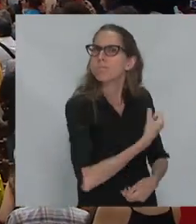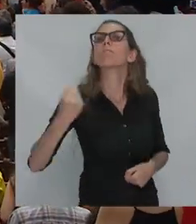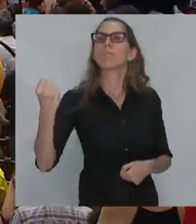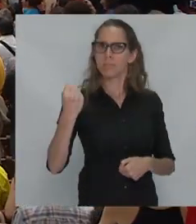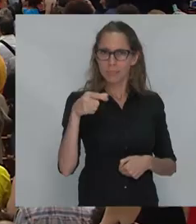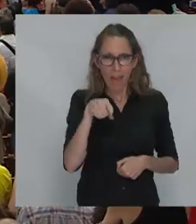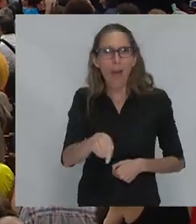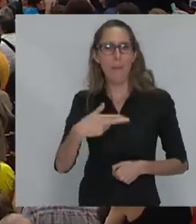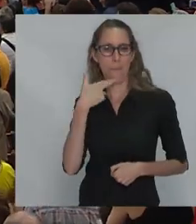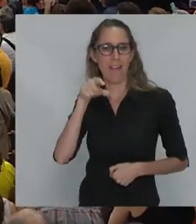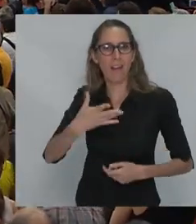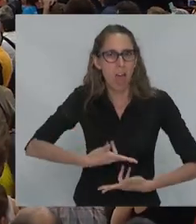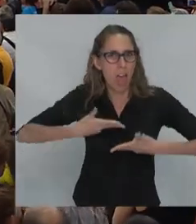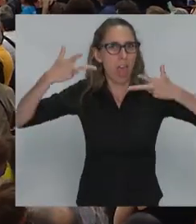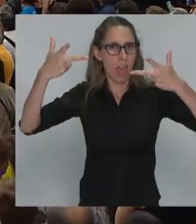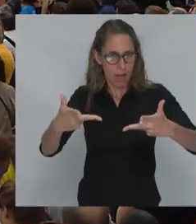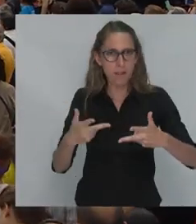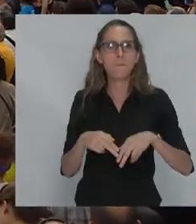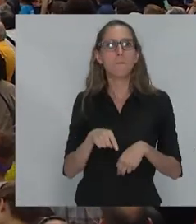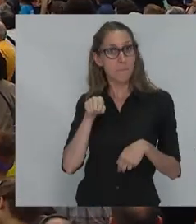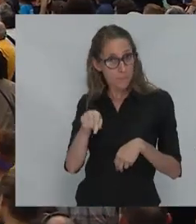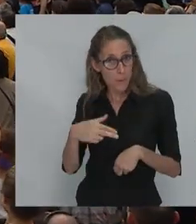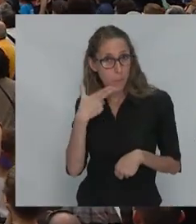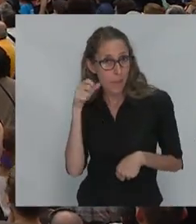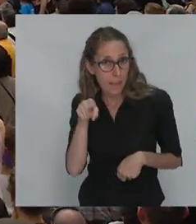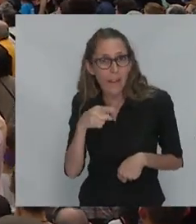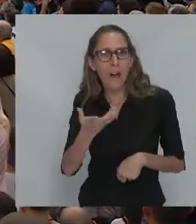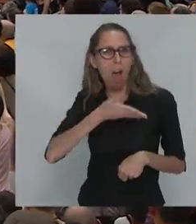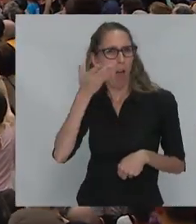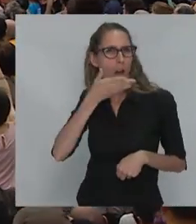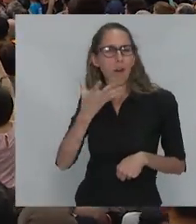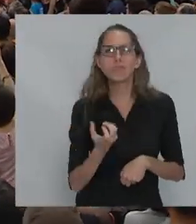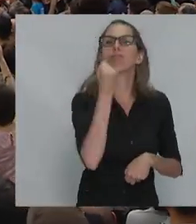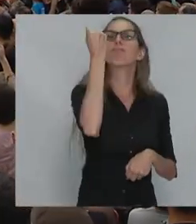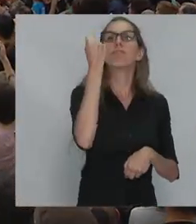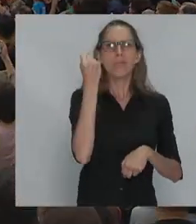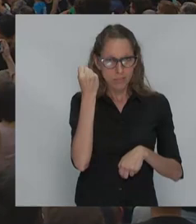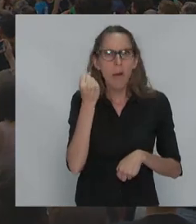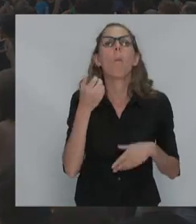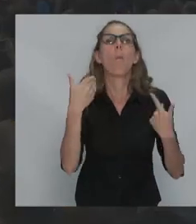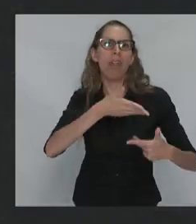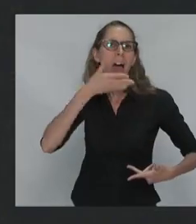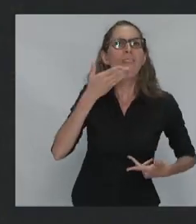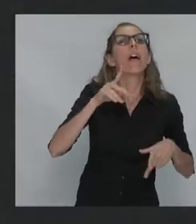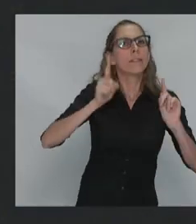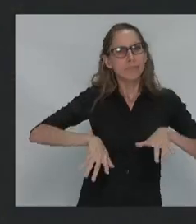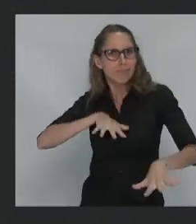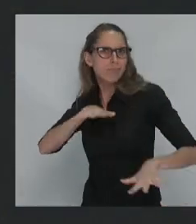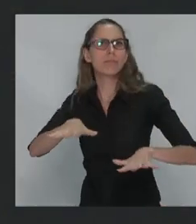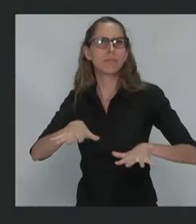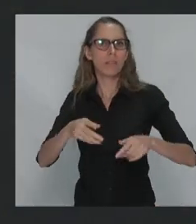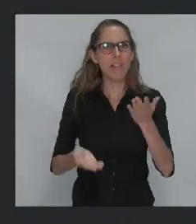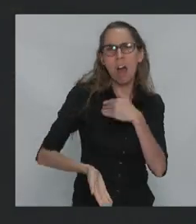A voz de minha filha recolhe em si a fala e o ato, o ontem,